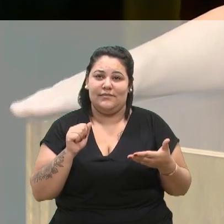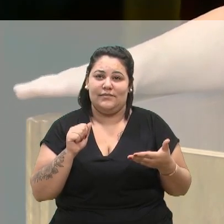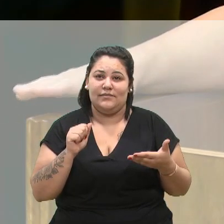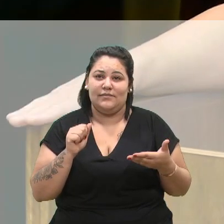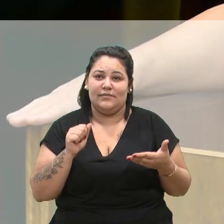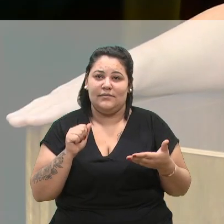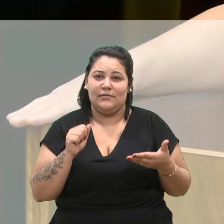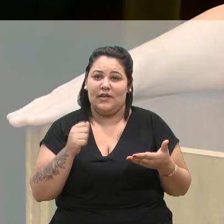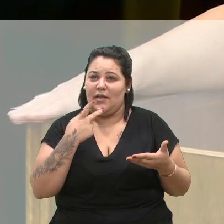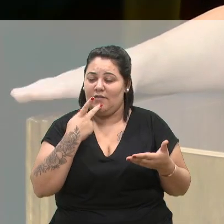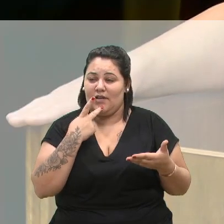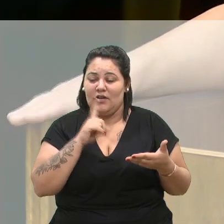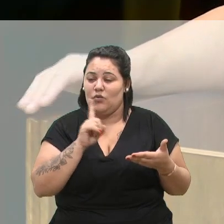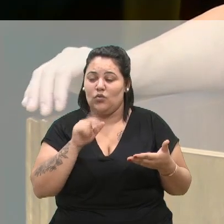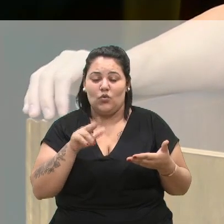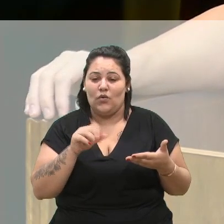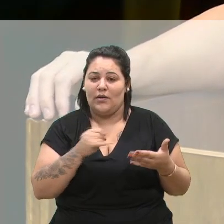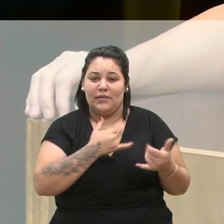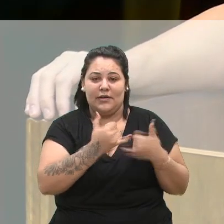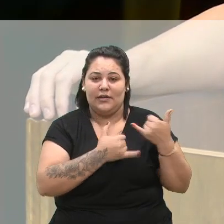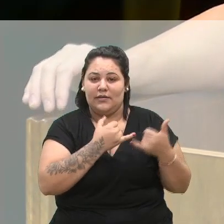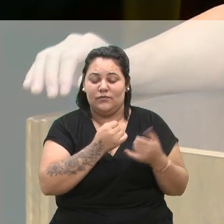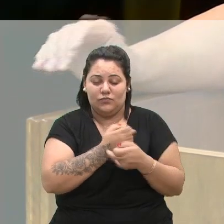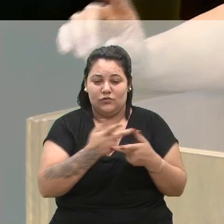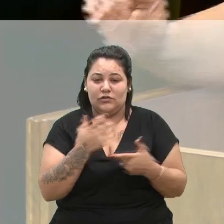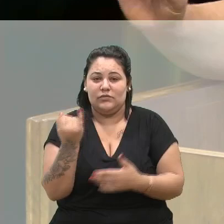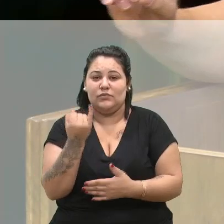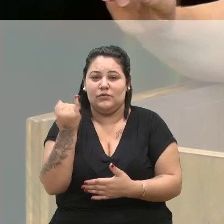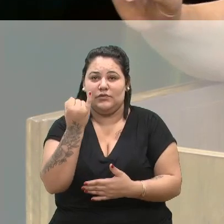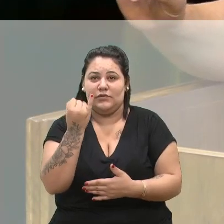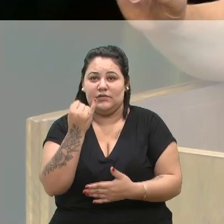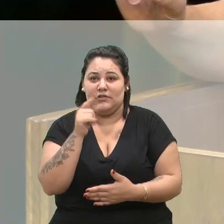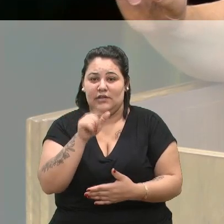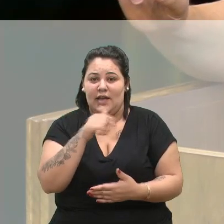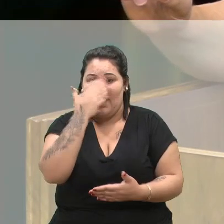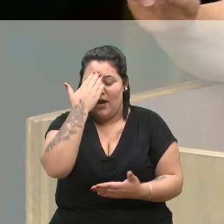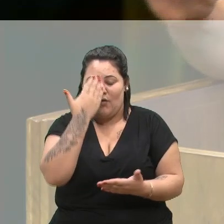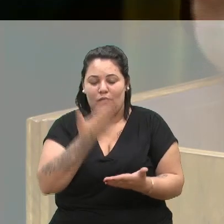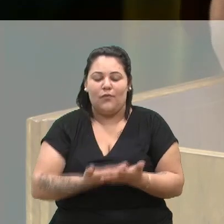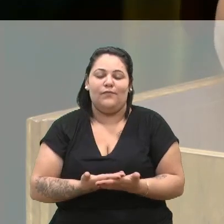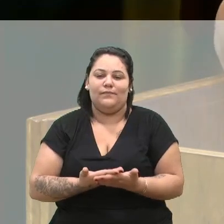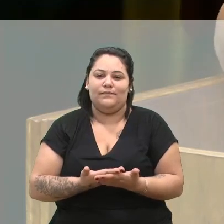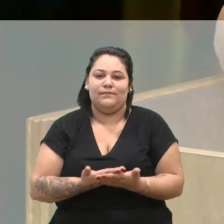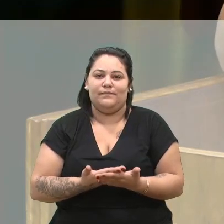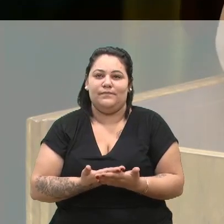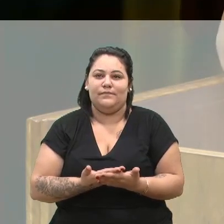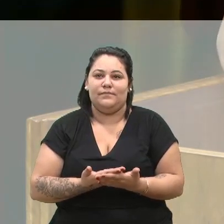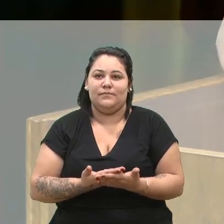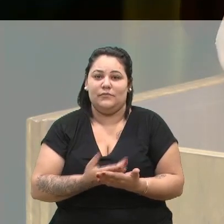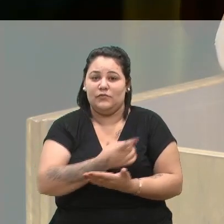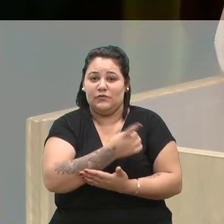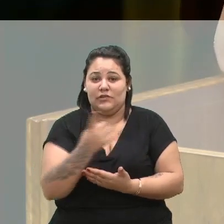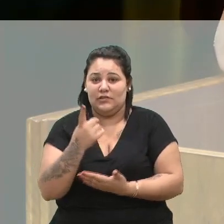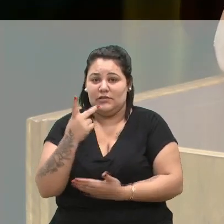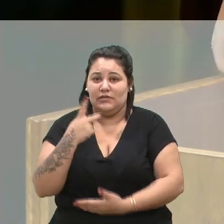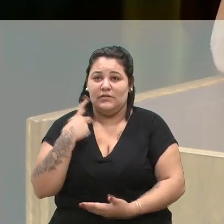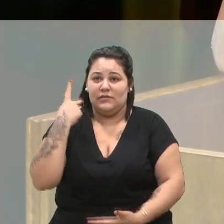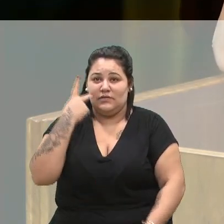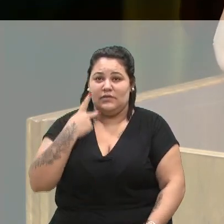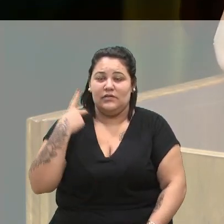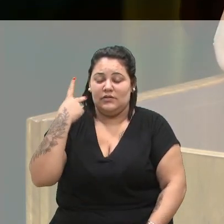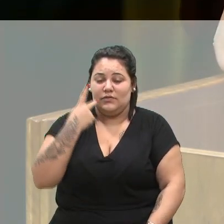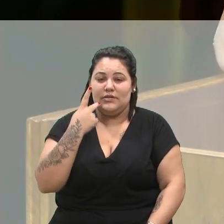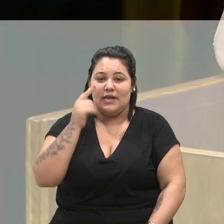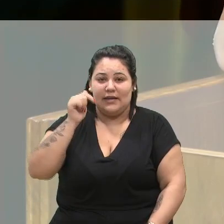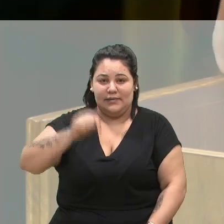brincaria com algo tão importante, que é a confiança. Vocês, vereadores, vereadoras e